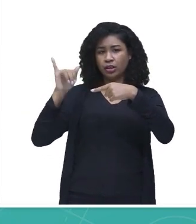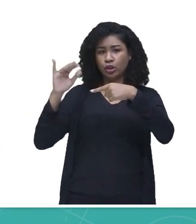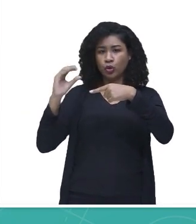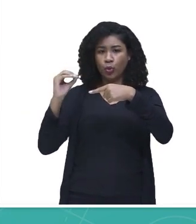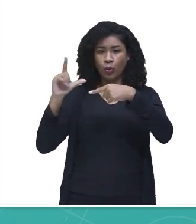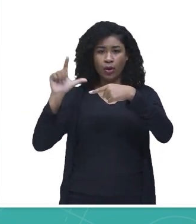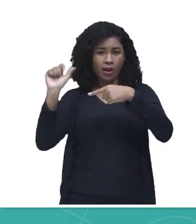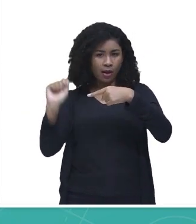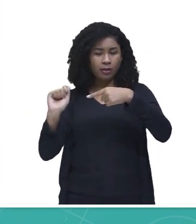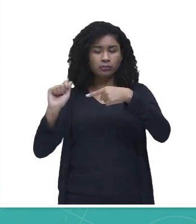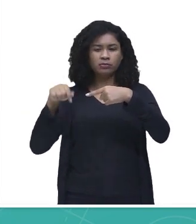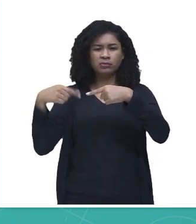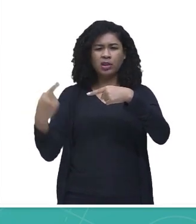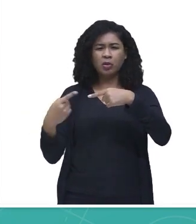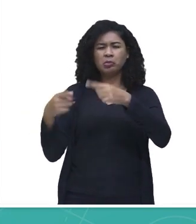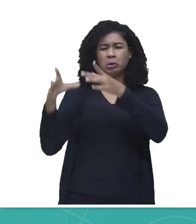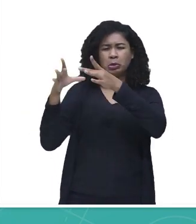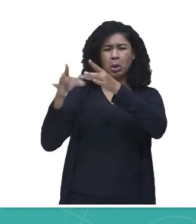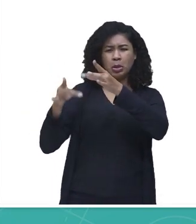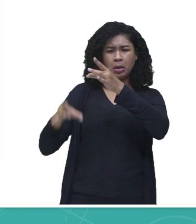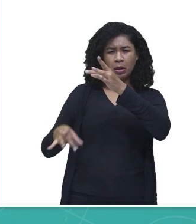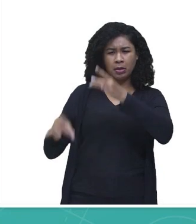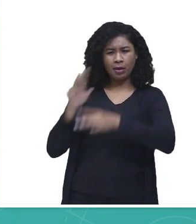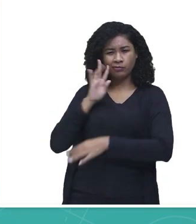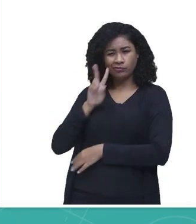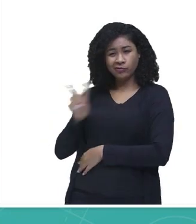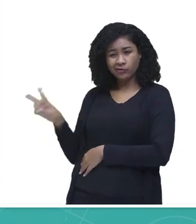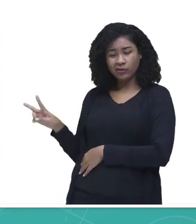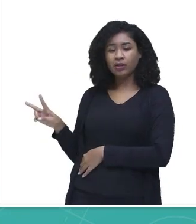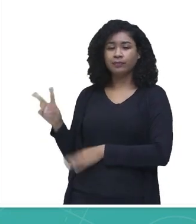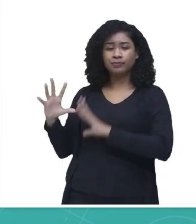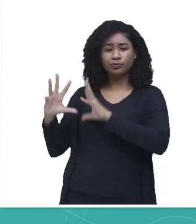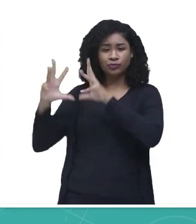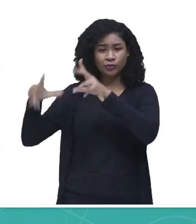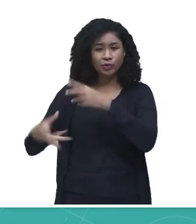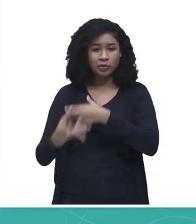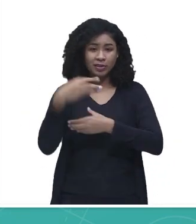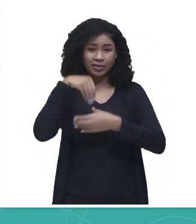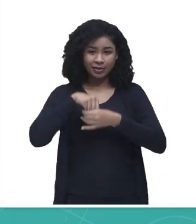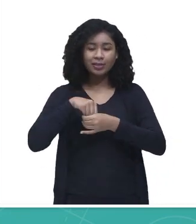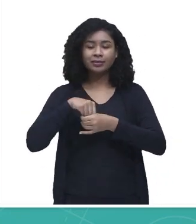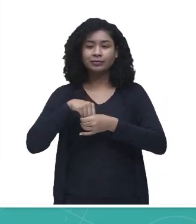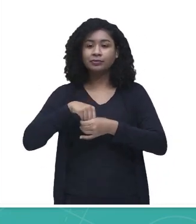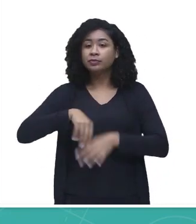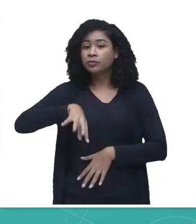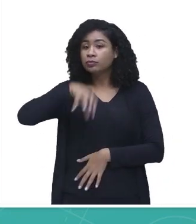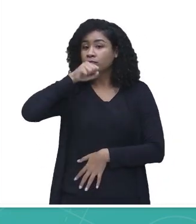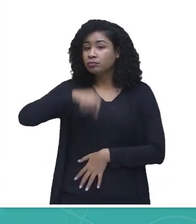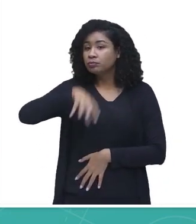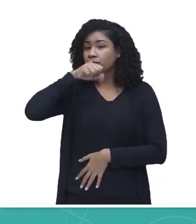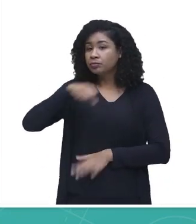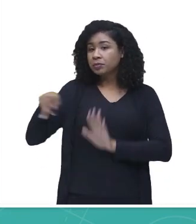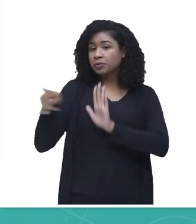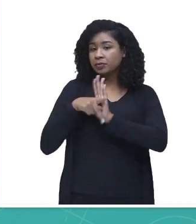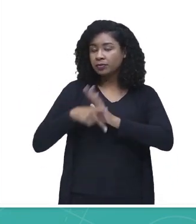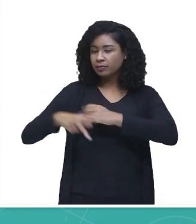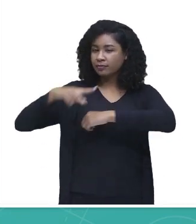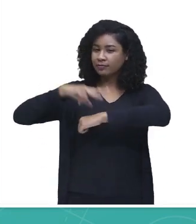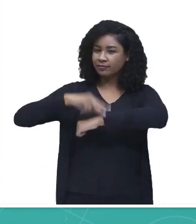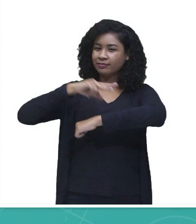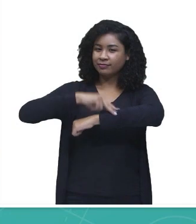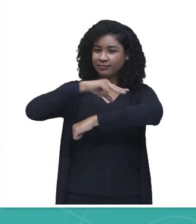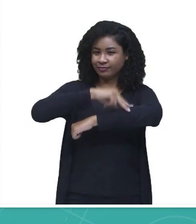Então é lá que vai acontecer nessa estrutura a troca gasosa desse animal, tá? A gente observa aqui em destaque